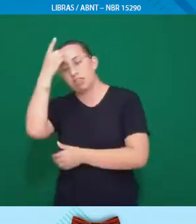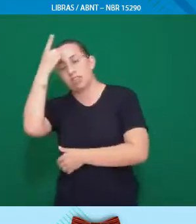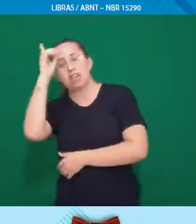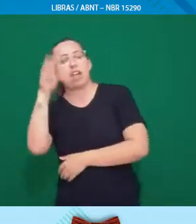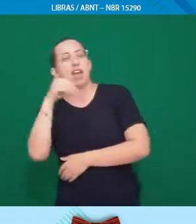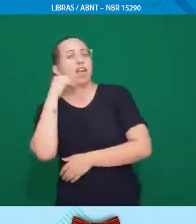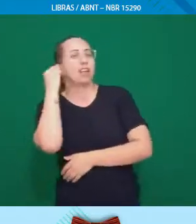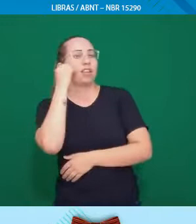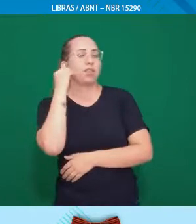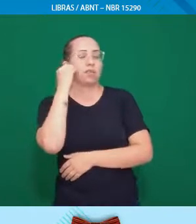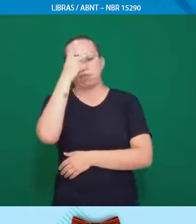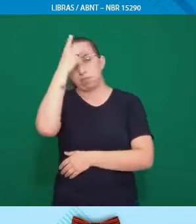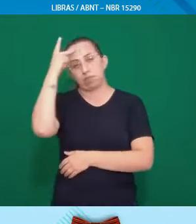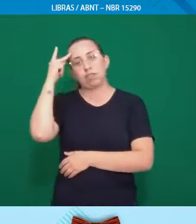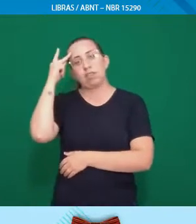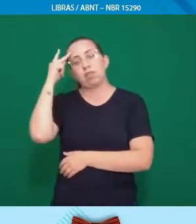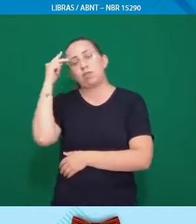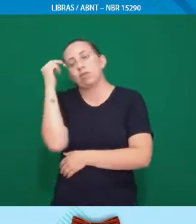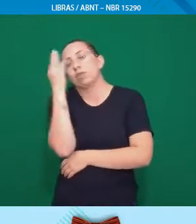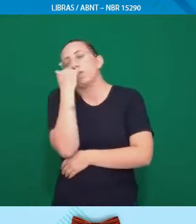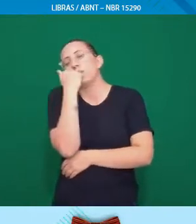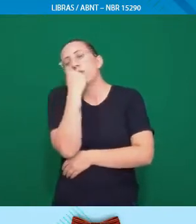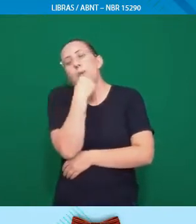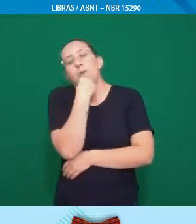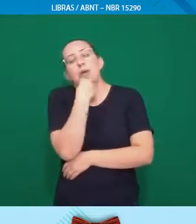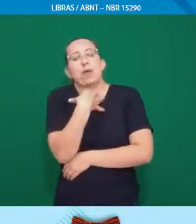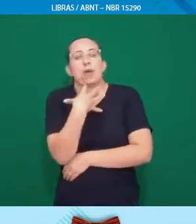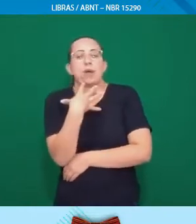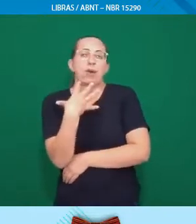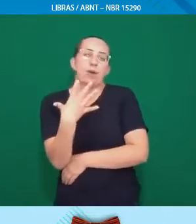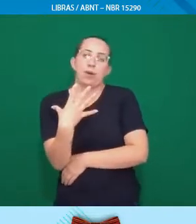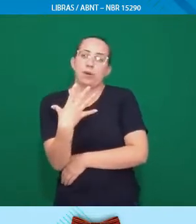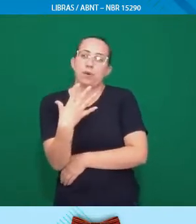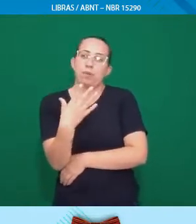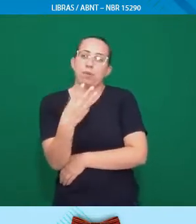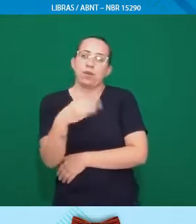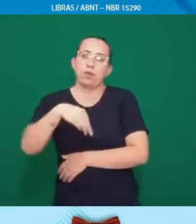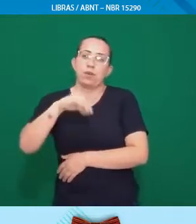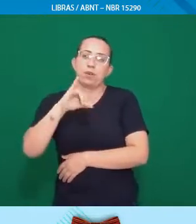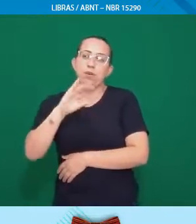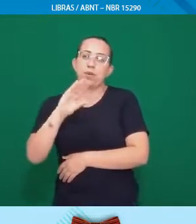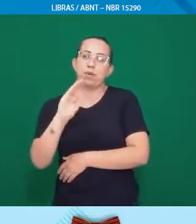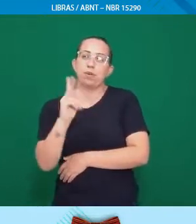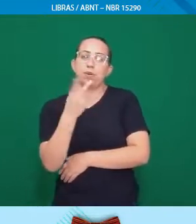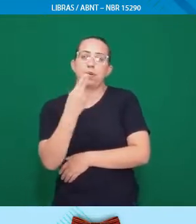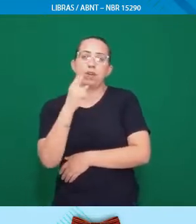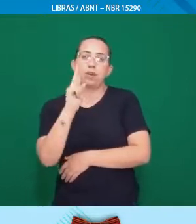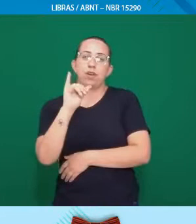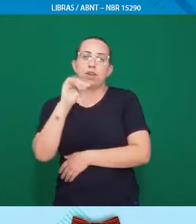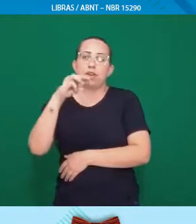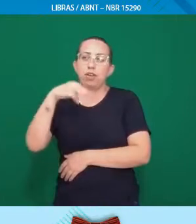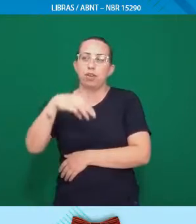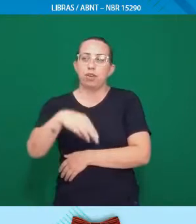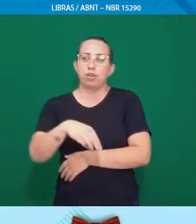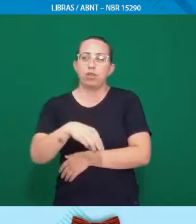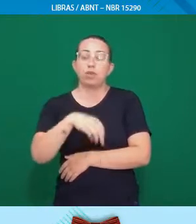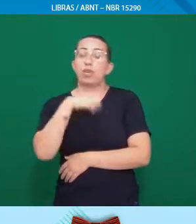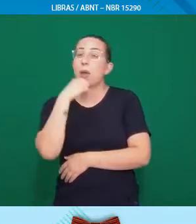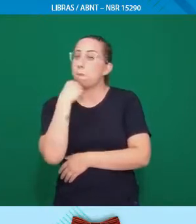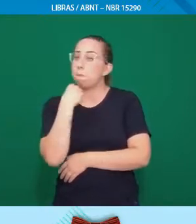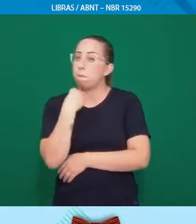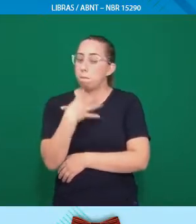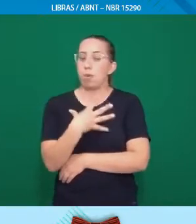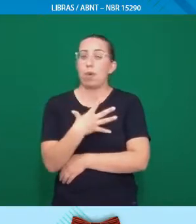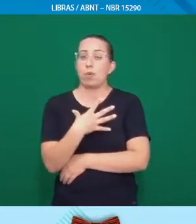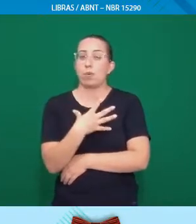experiência e as pessoas além de saborear um prato como é que tá sendo o típico Nossa agora muito em porque não tem